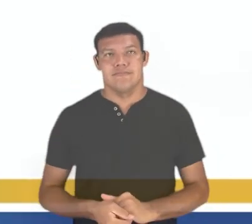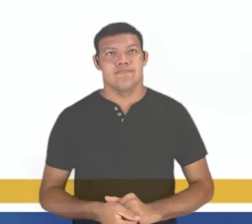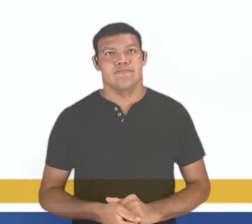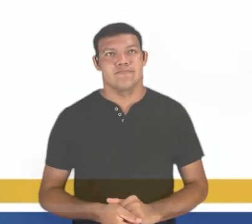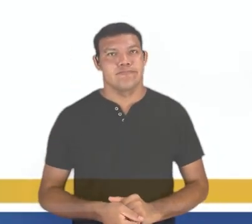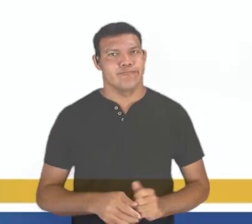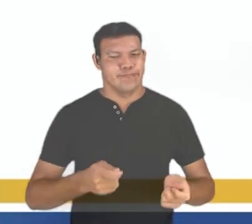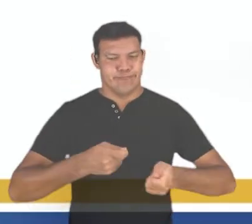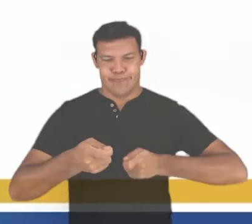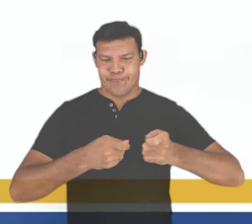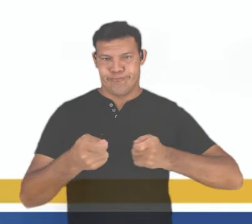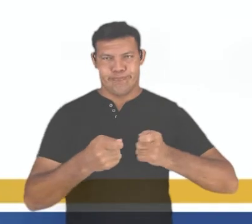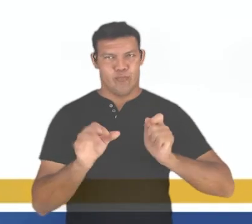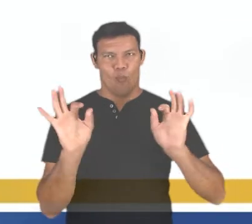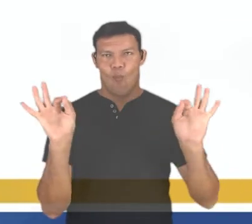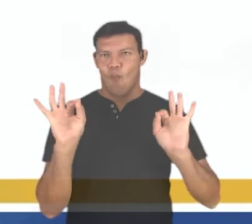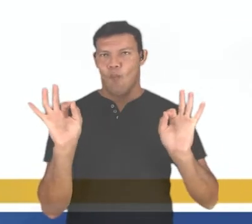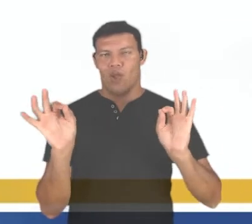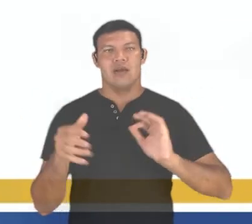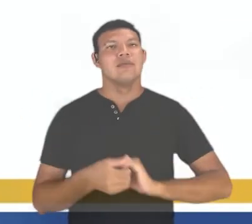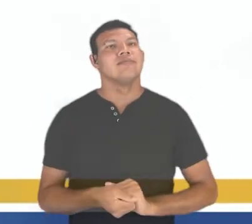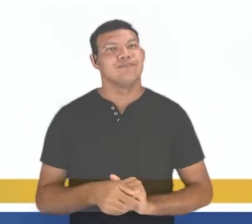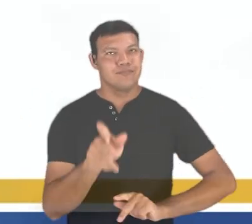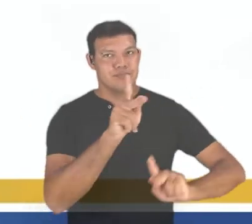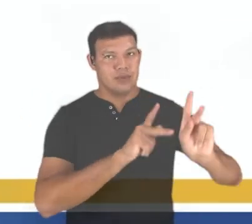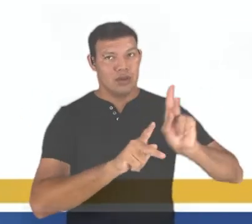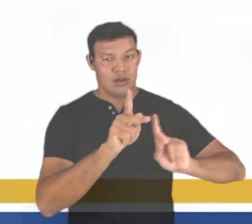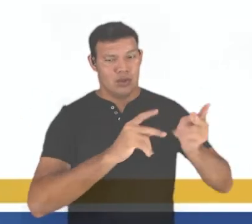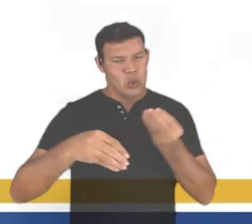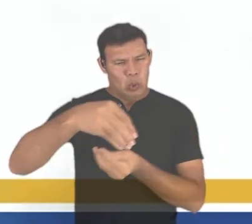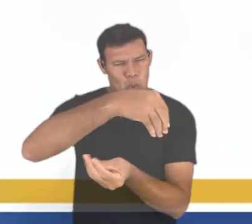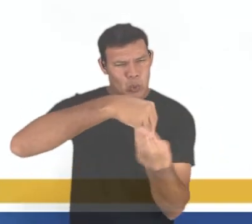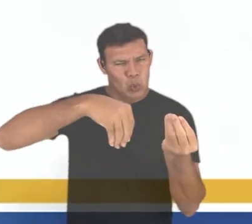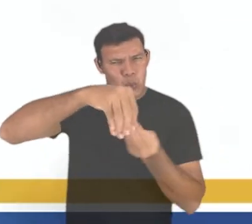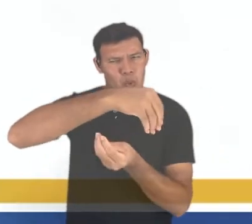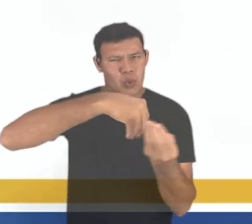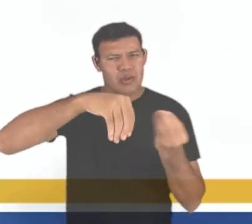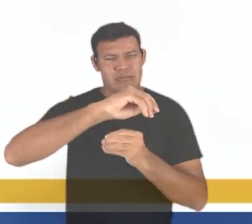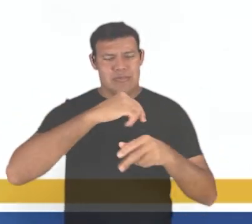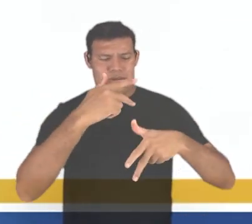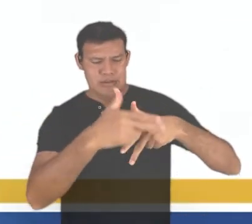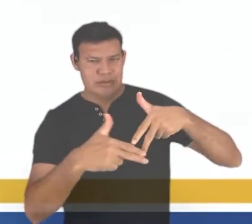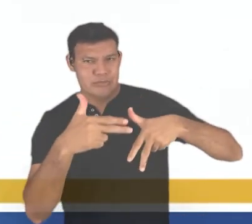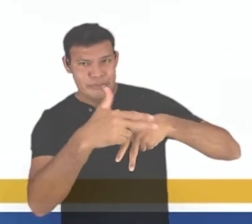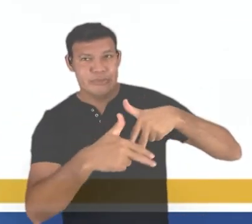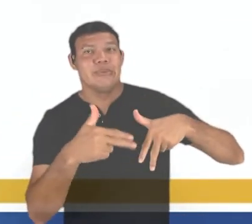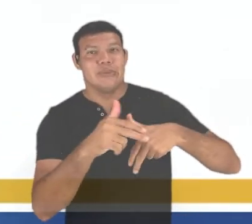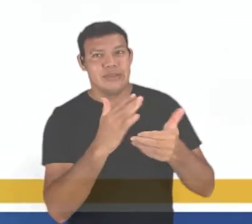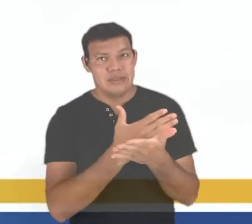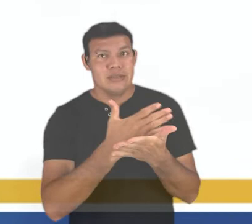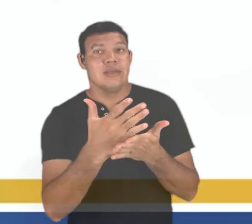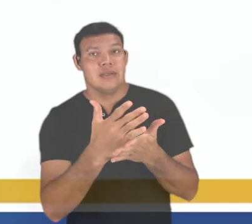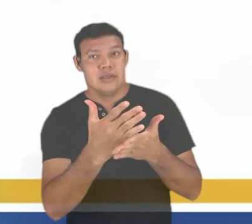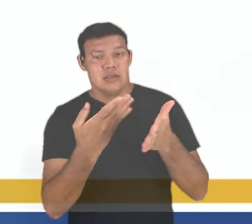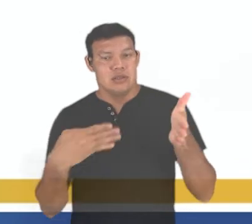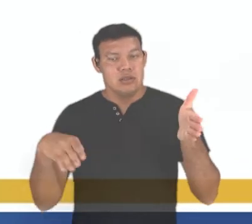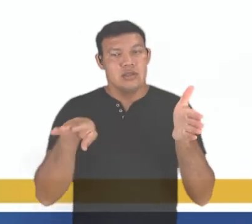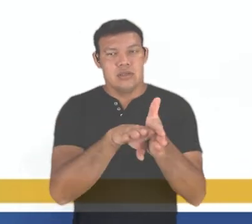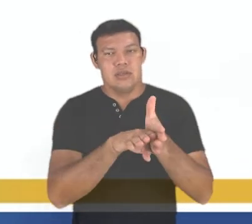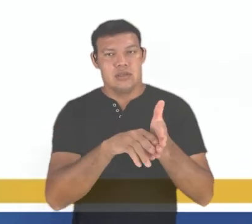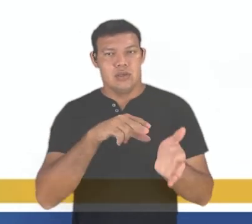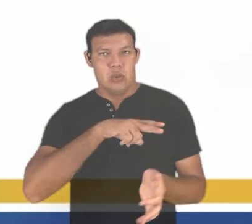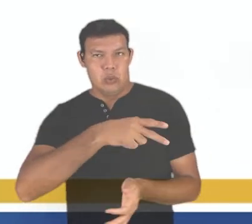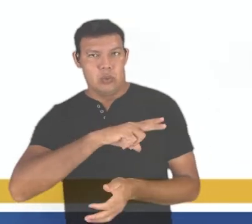não tem controle de natalidade, mas nós temos uma população toda misturada, uma etnia aí que começou aí com a vinda dos portugueses para